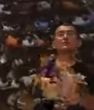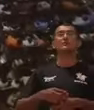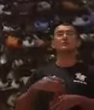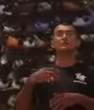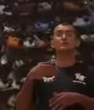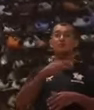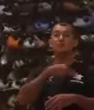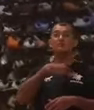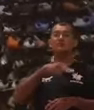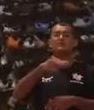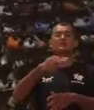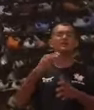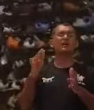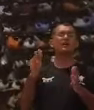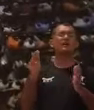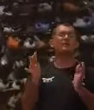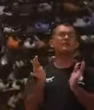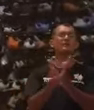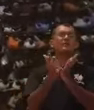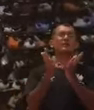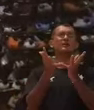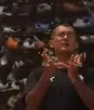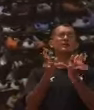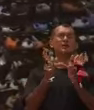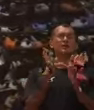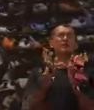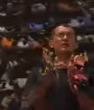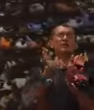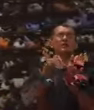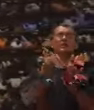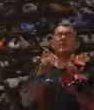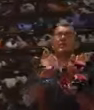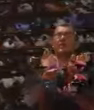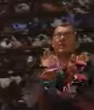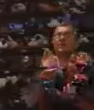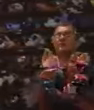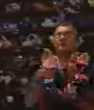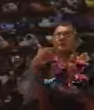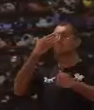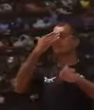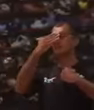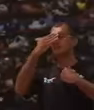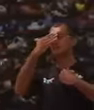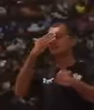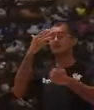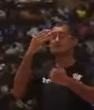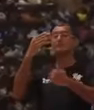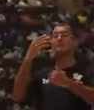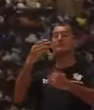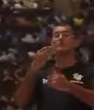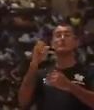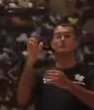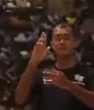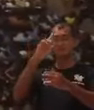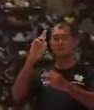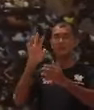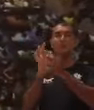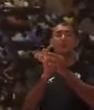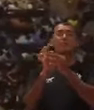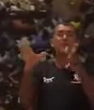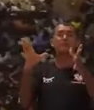ministério. Muito me dignifica o Senhor hoje, permitindo estar debaixo de sua